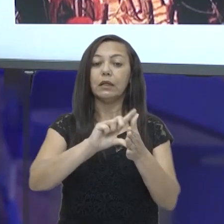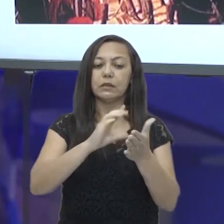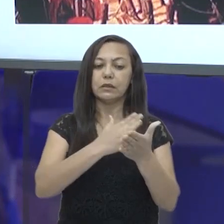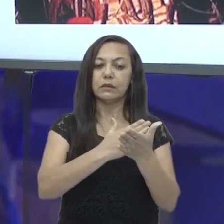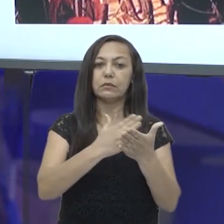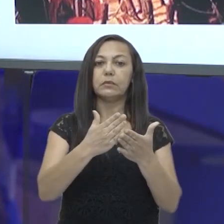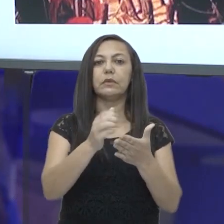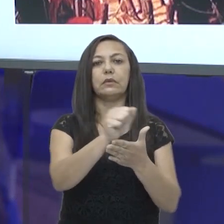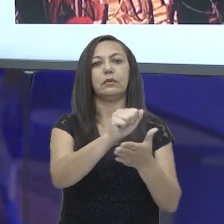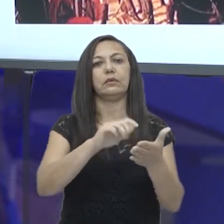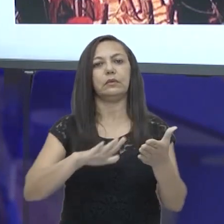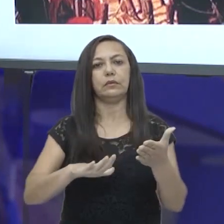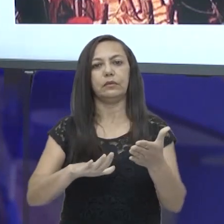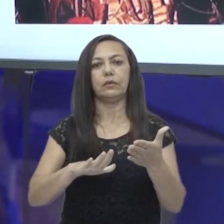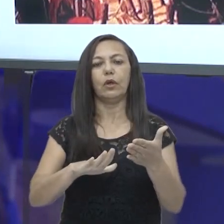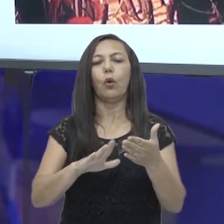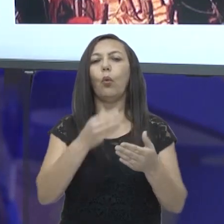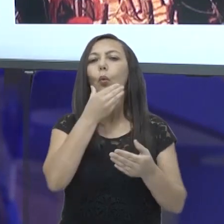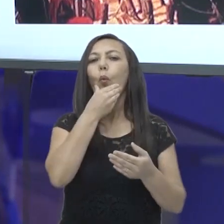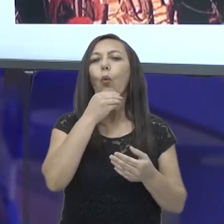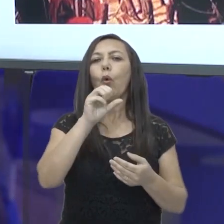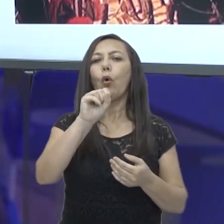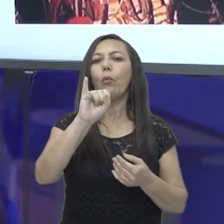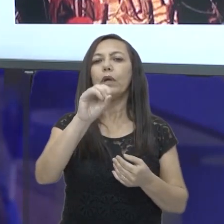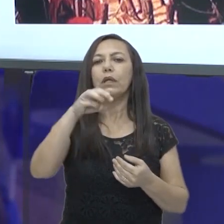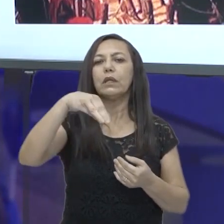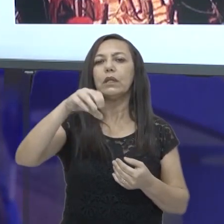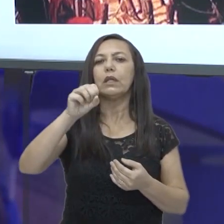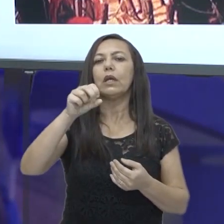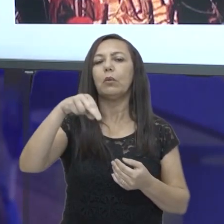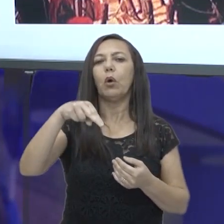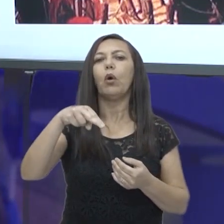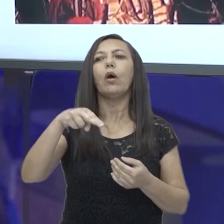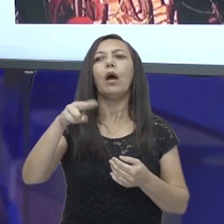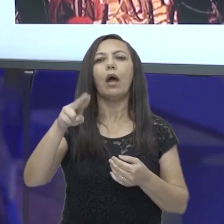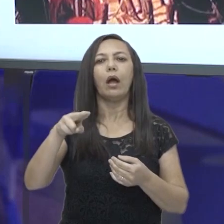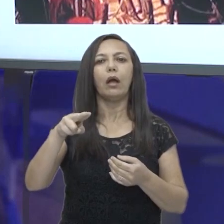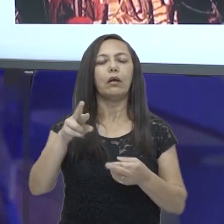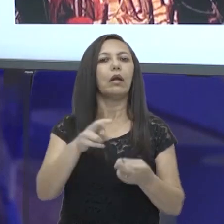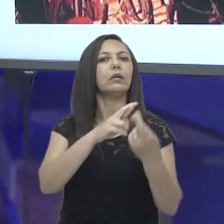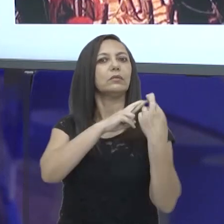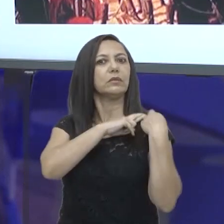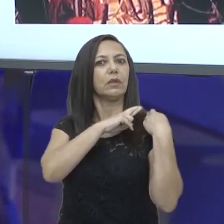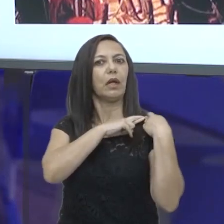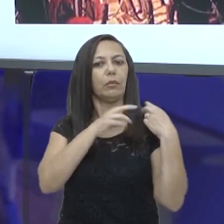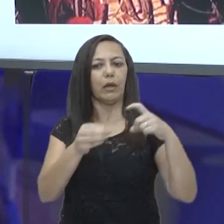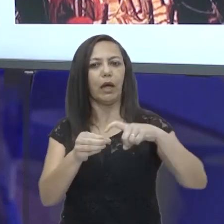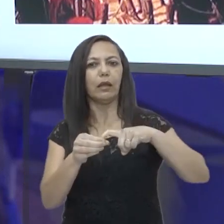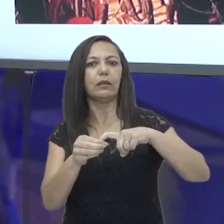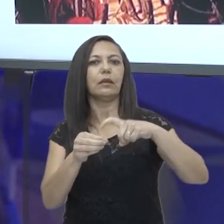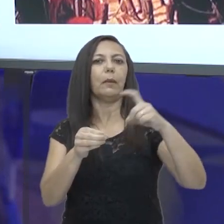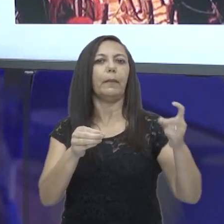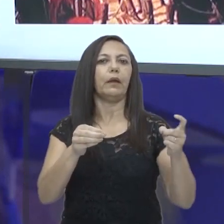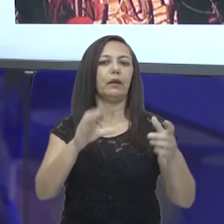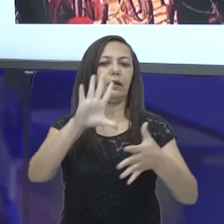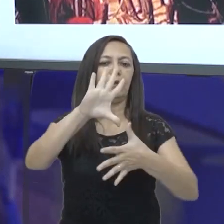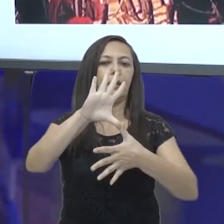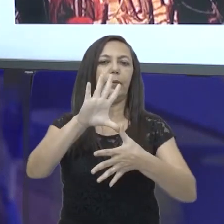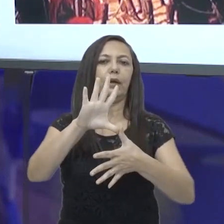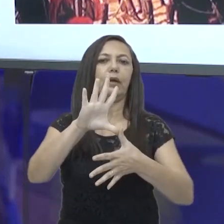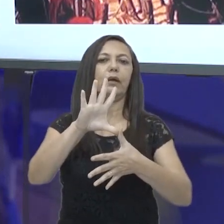nas atividades. Simão Bolívar foi o responsável por toda a independência, tá certo? Da